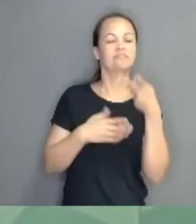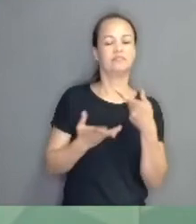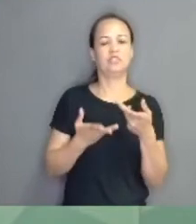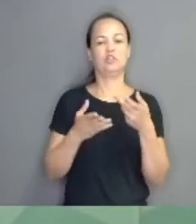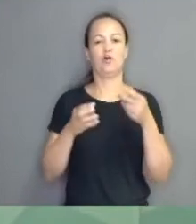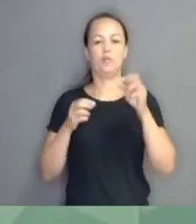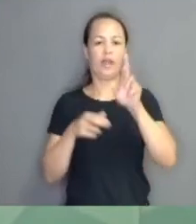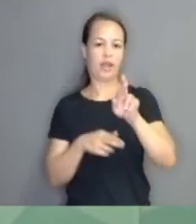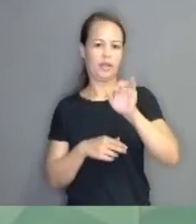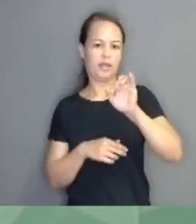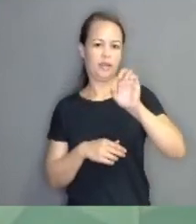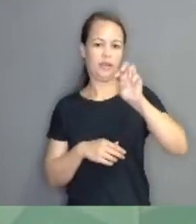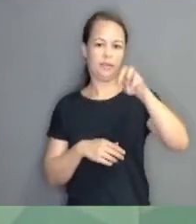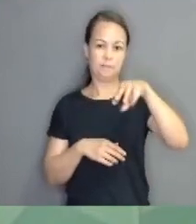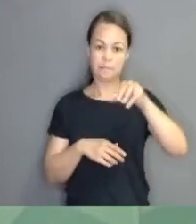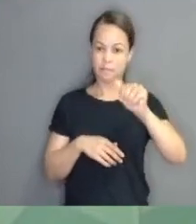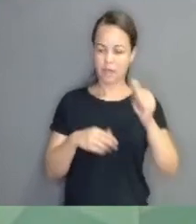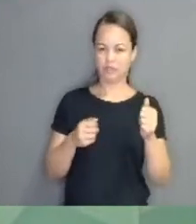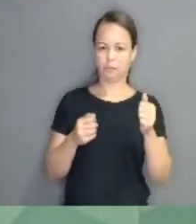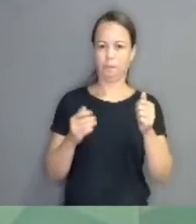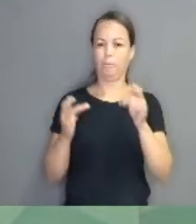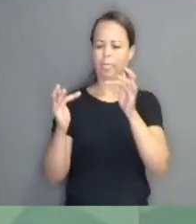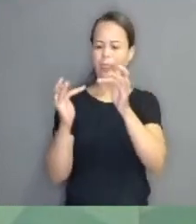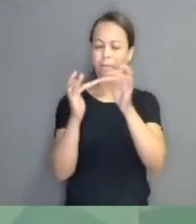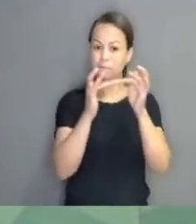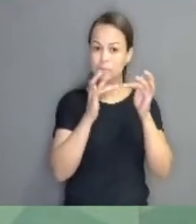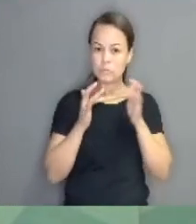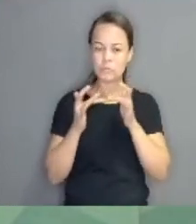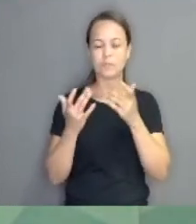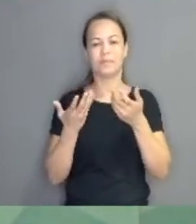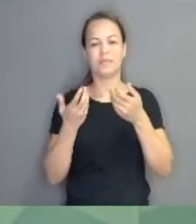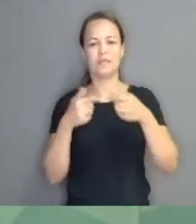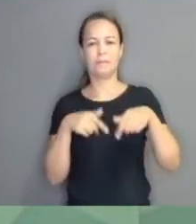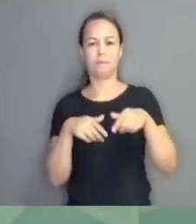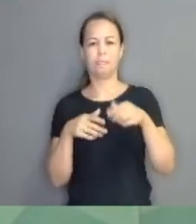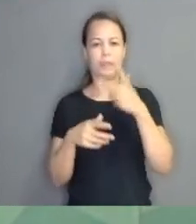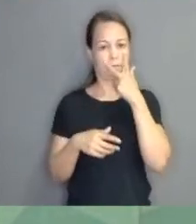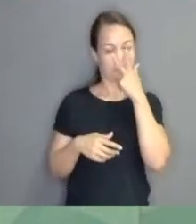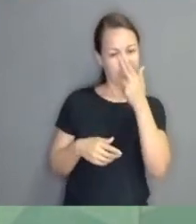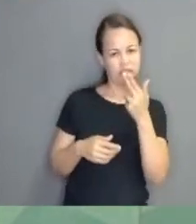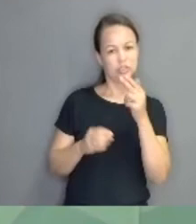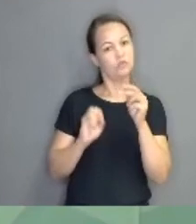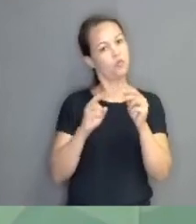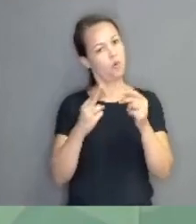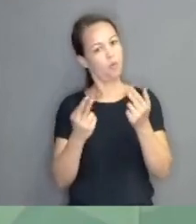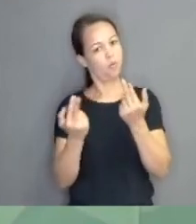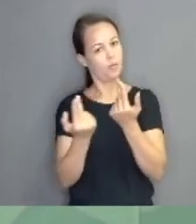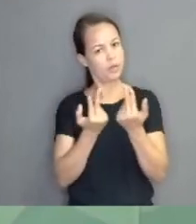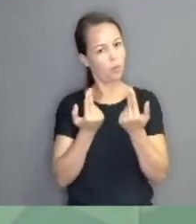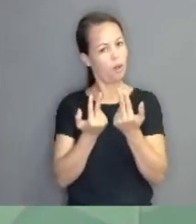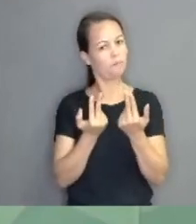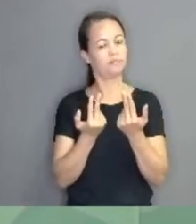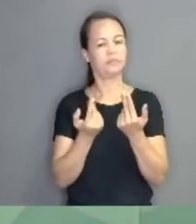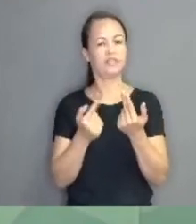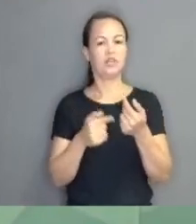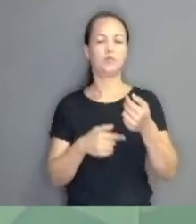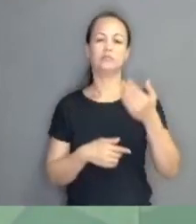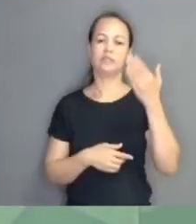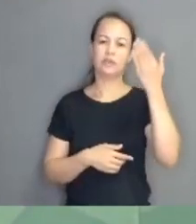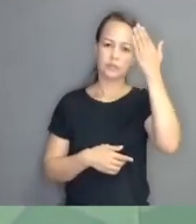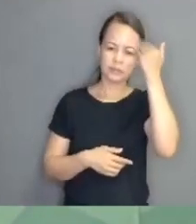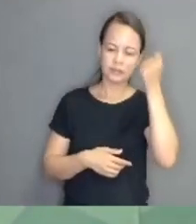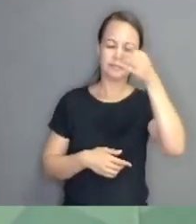ocorrem quando duas palavras têm missões parecidos ou iguais eu tenho certeza que vocês